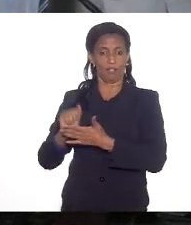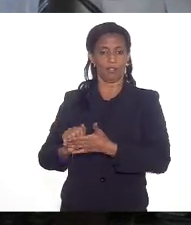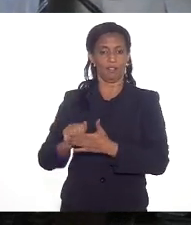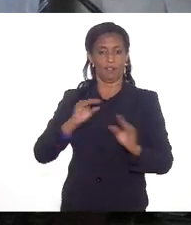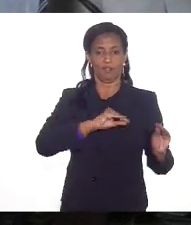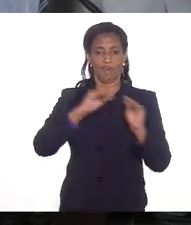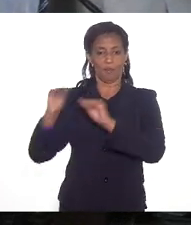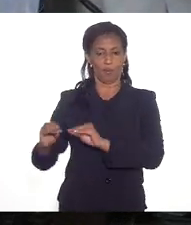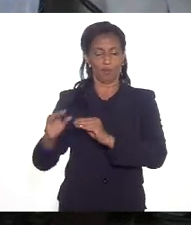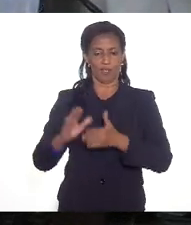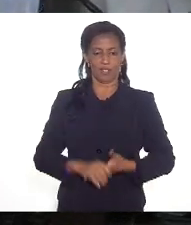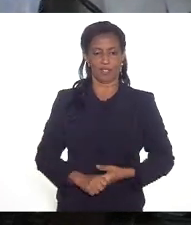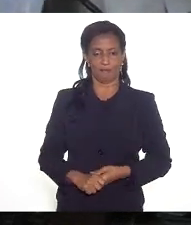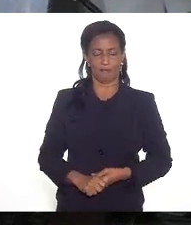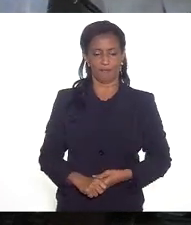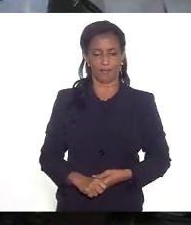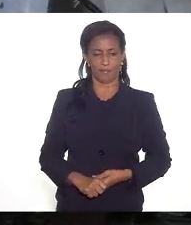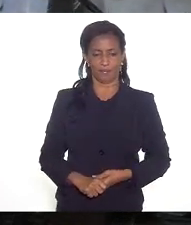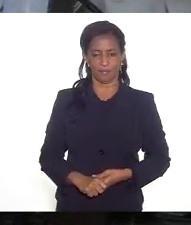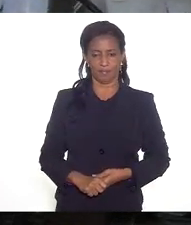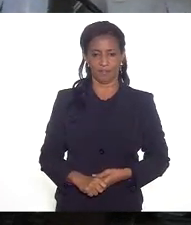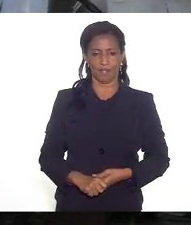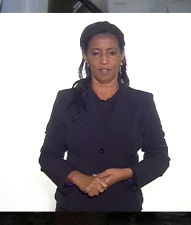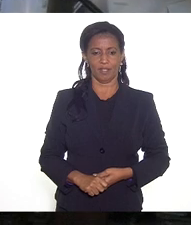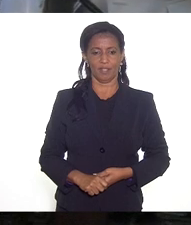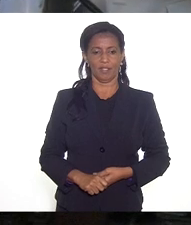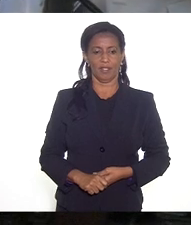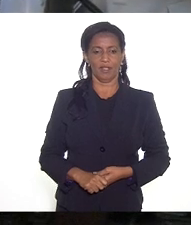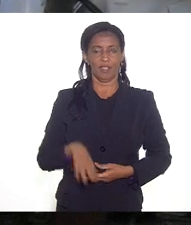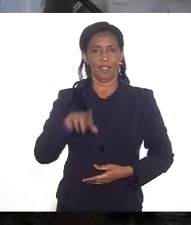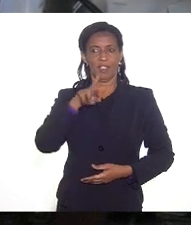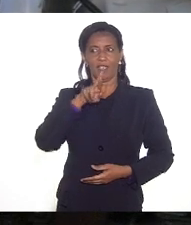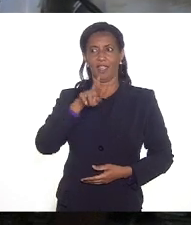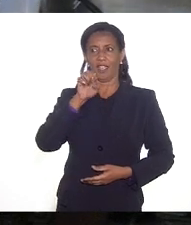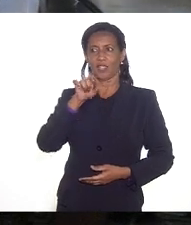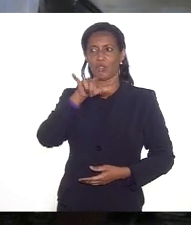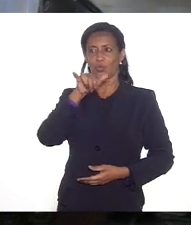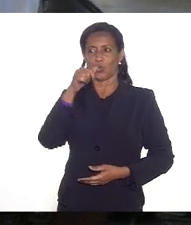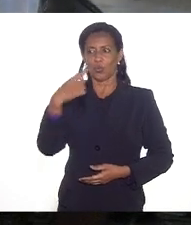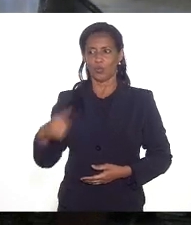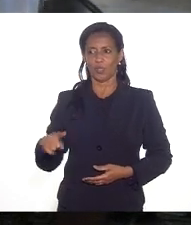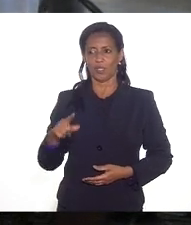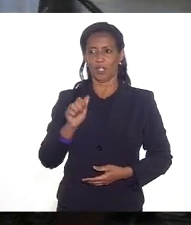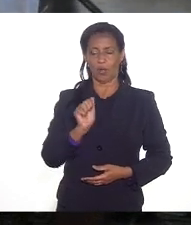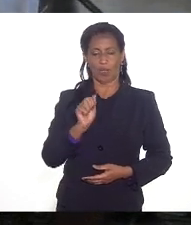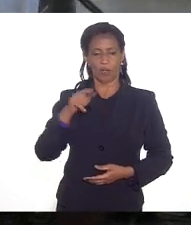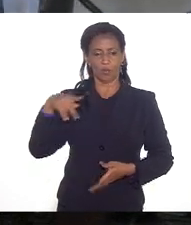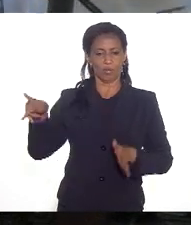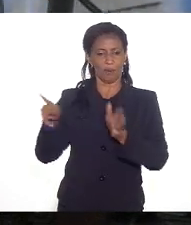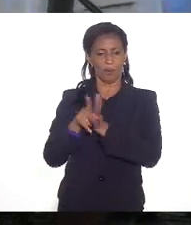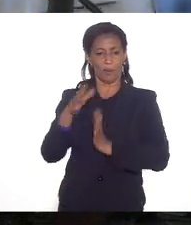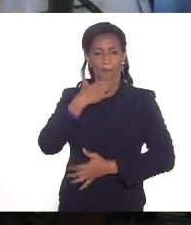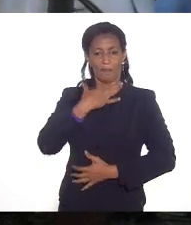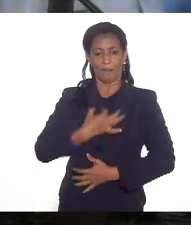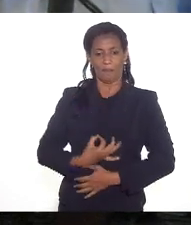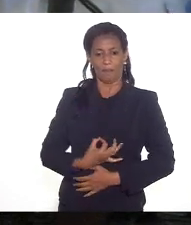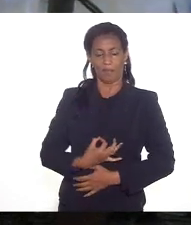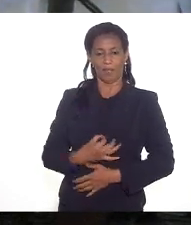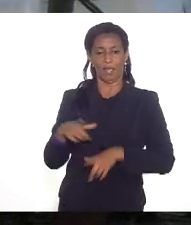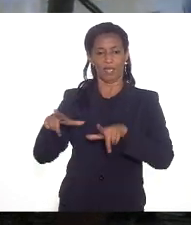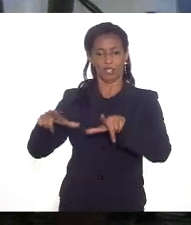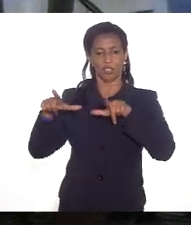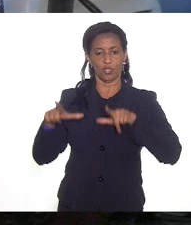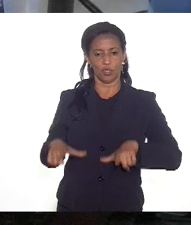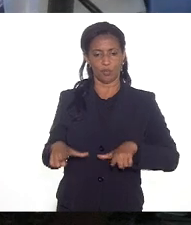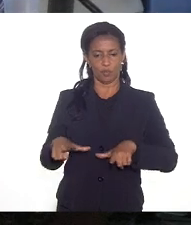vai à promulgação a organização 599 2021 de altura de portadores ou doentes concede medalha Tiradentes e respectivo diploma